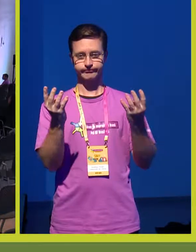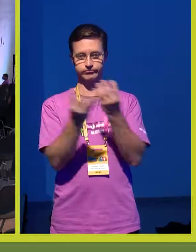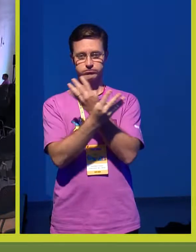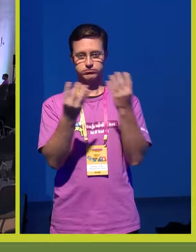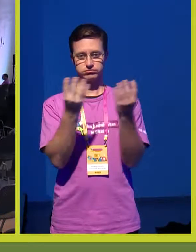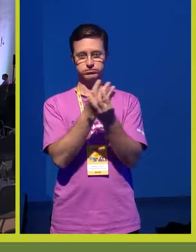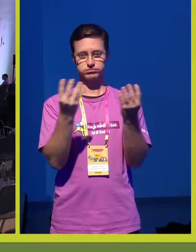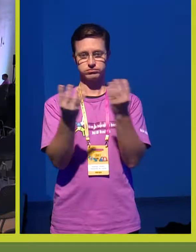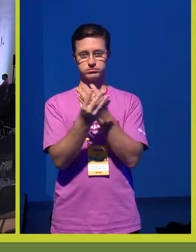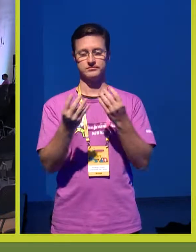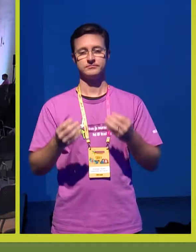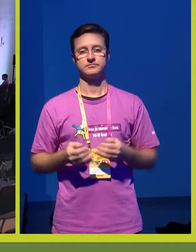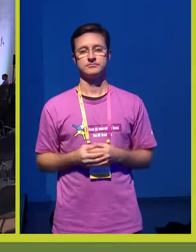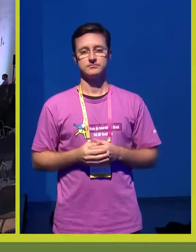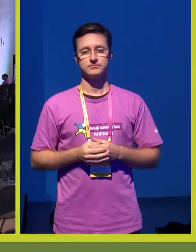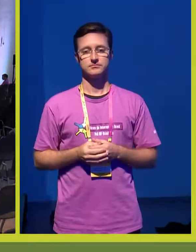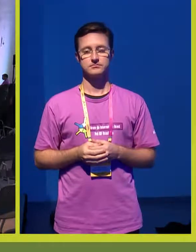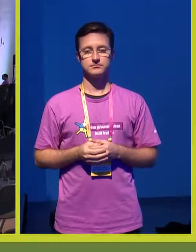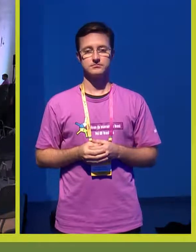Obrigado.